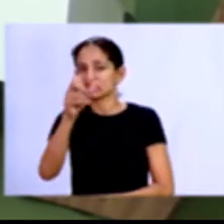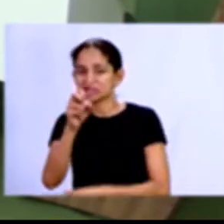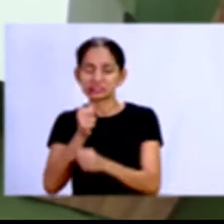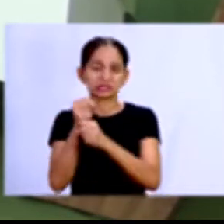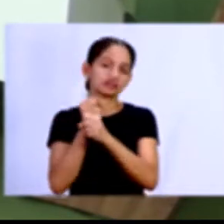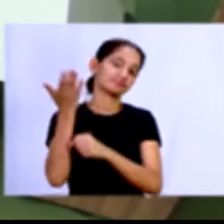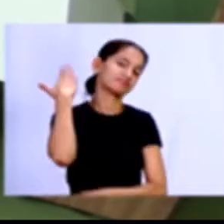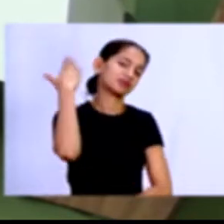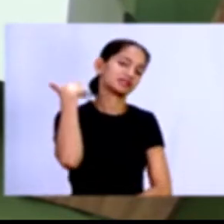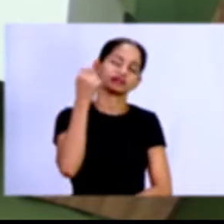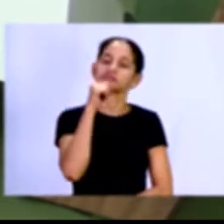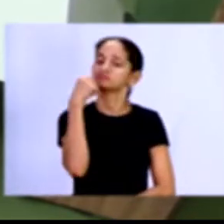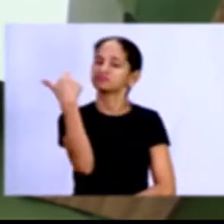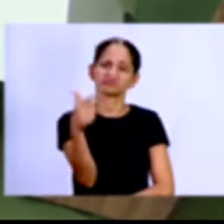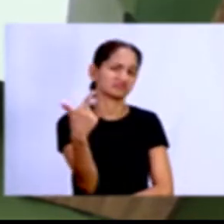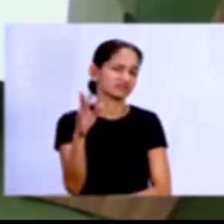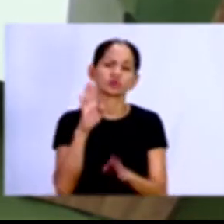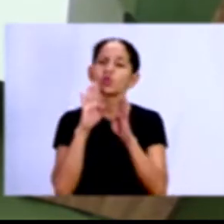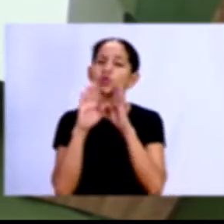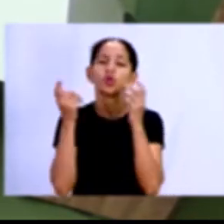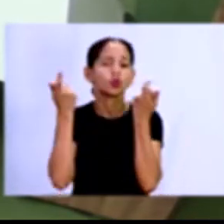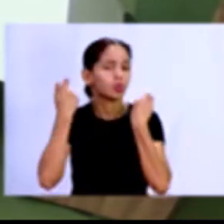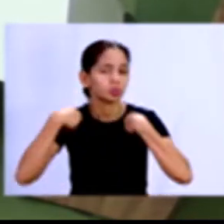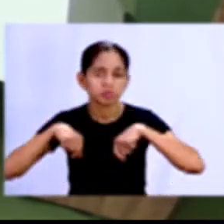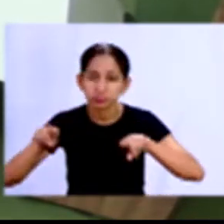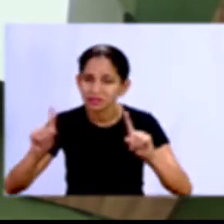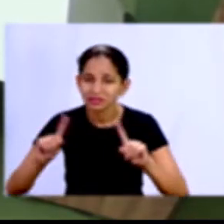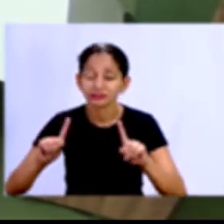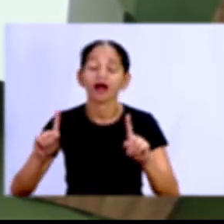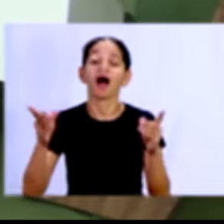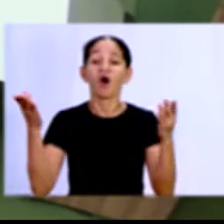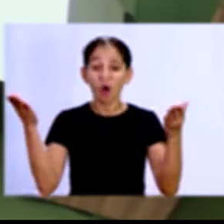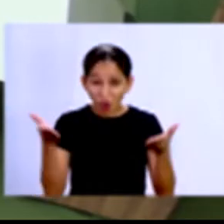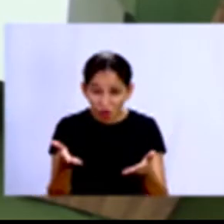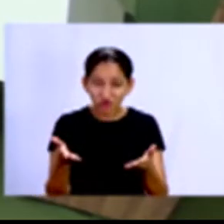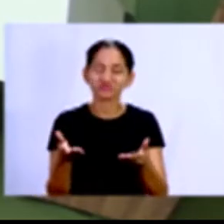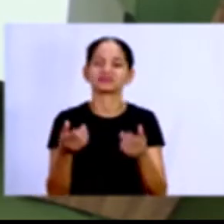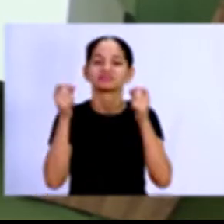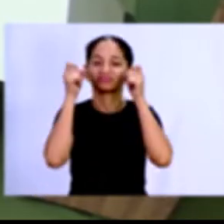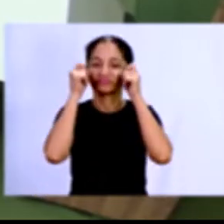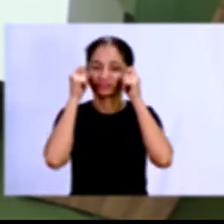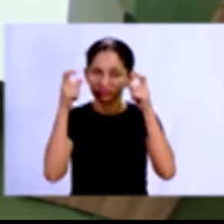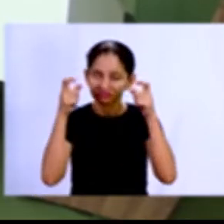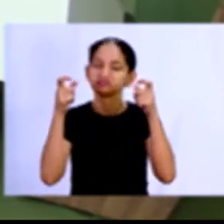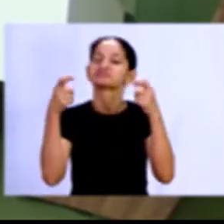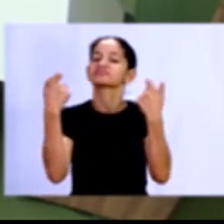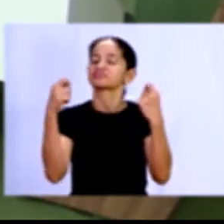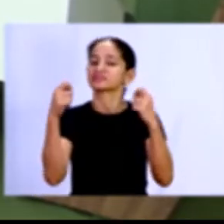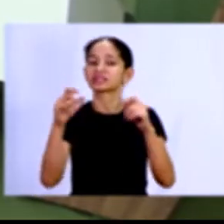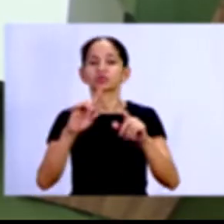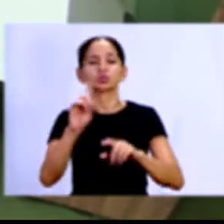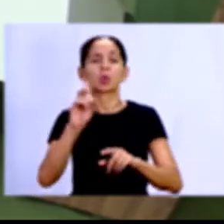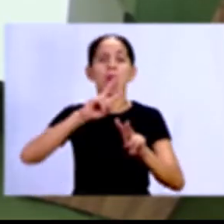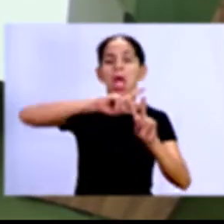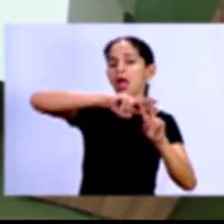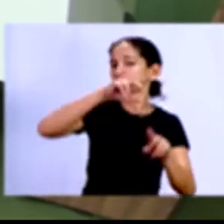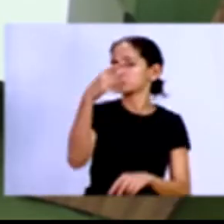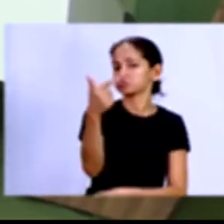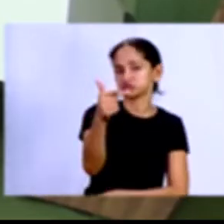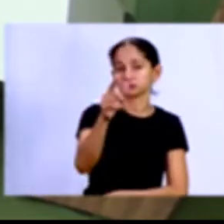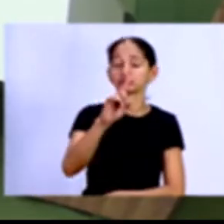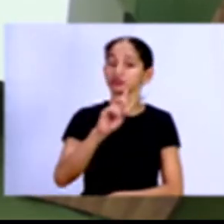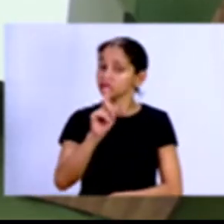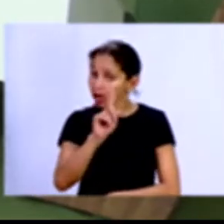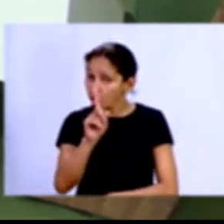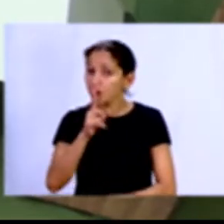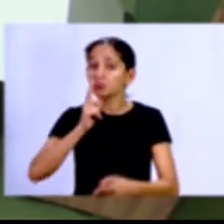atrás não existia essas redes sociais, então não existia essa legislação. Então, por isso que muita gente fala, não, esse não é criminalizado. Não é